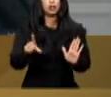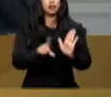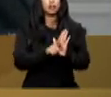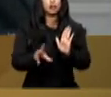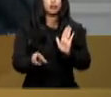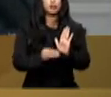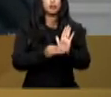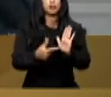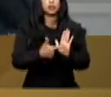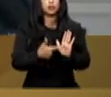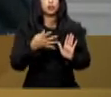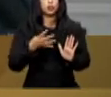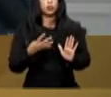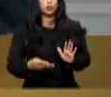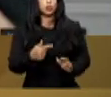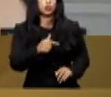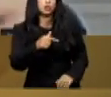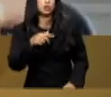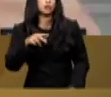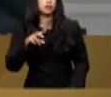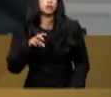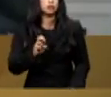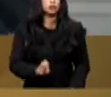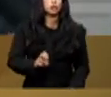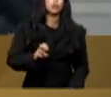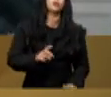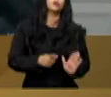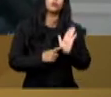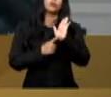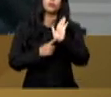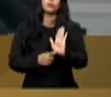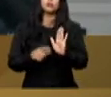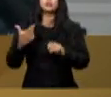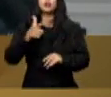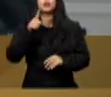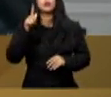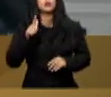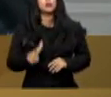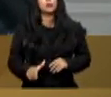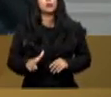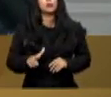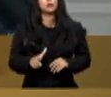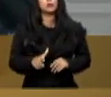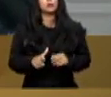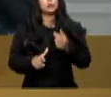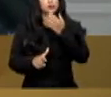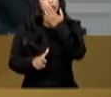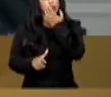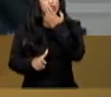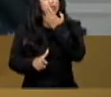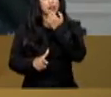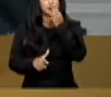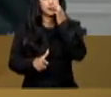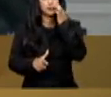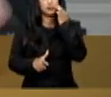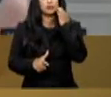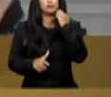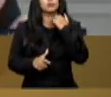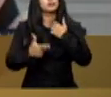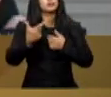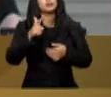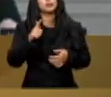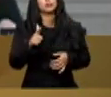Complementar 24.75, cita outras previsões legais, mas a demonstrar que não houve